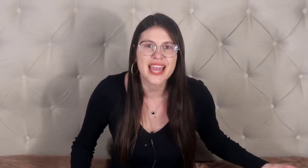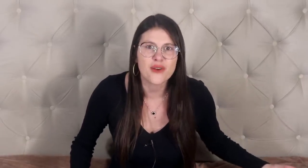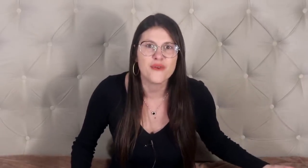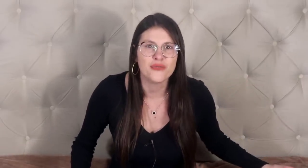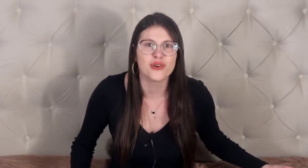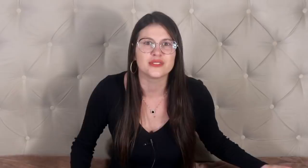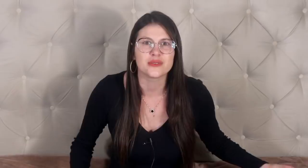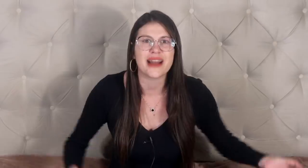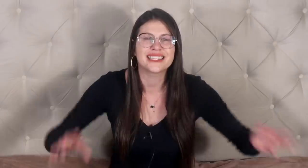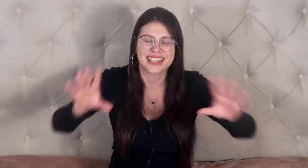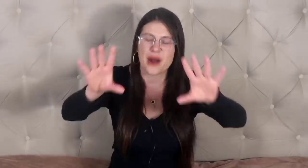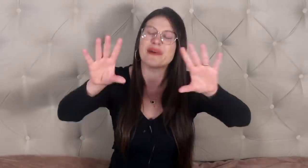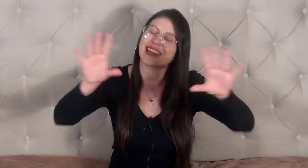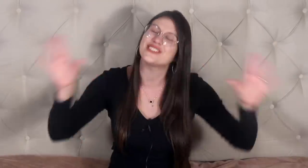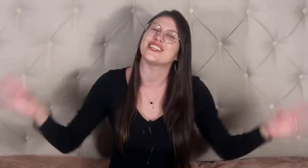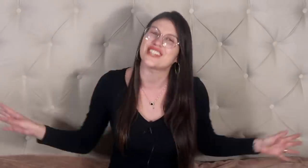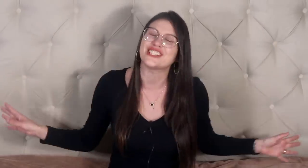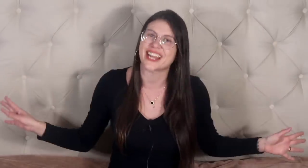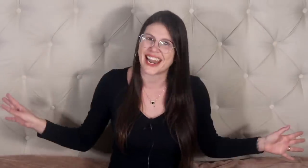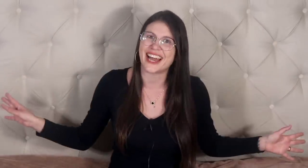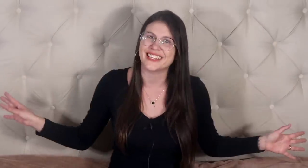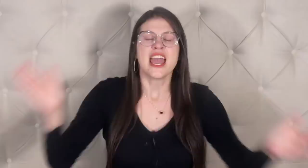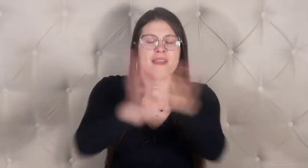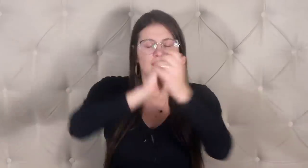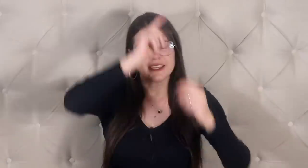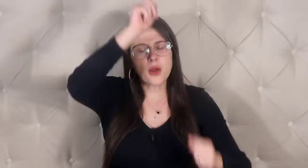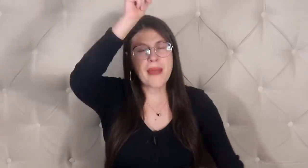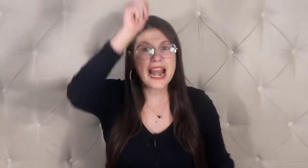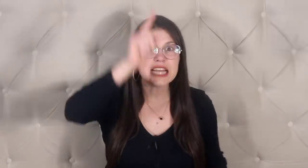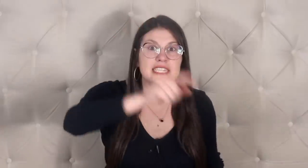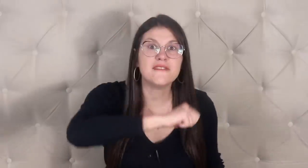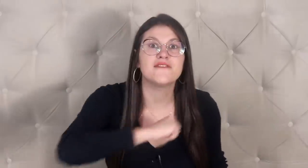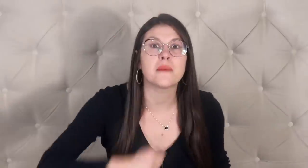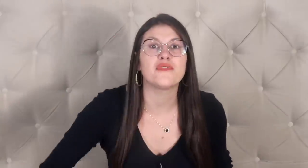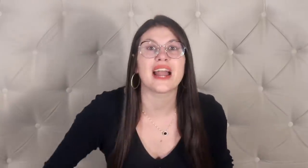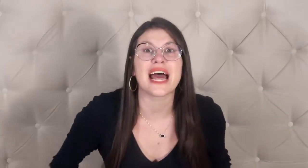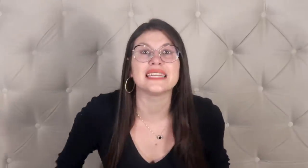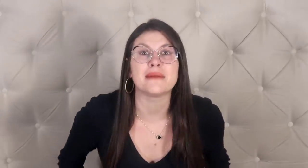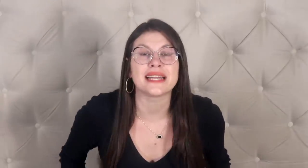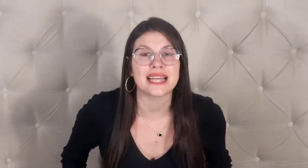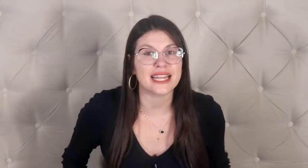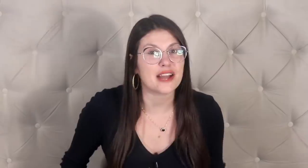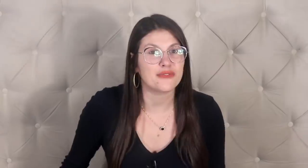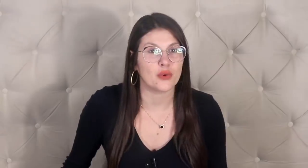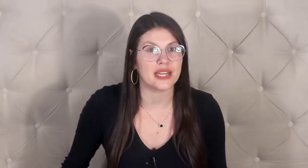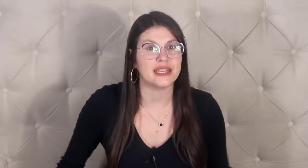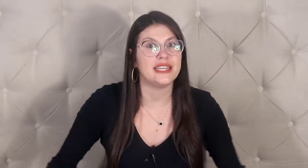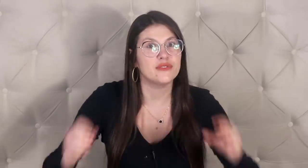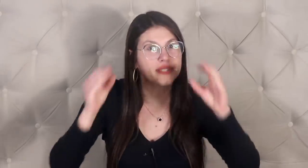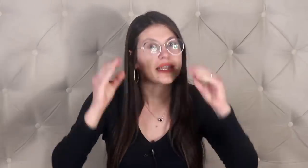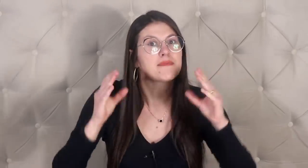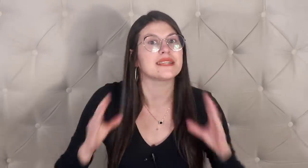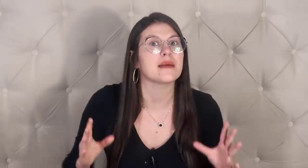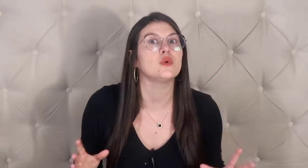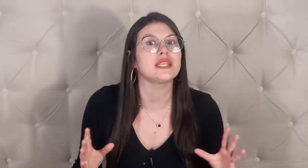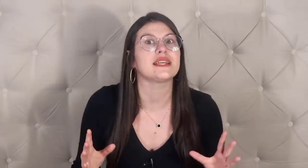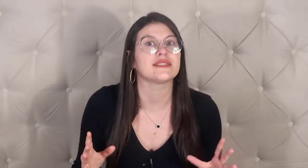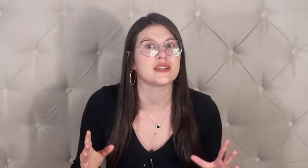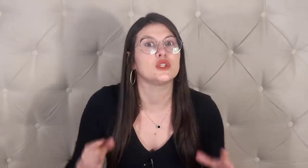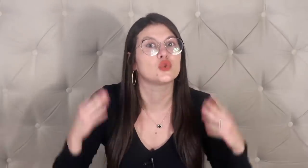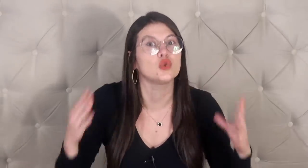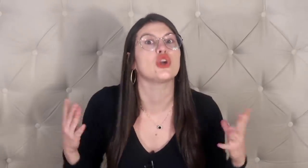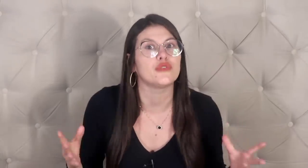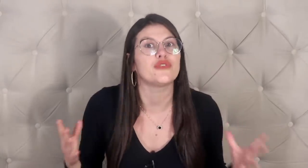Eu sei que é confuso, mas calma que a gente já chega lá. Então, beleza, vamos falar da matéria da Folha. E você tem que prestar